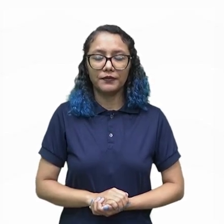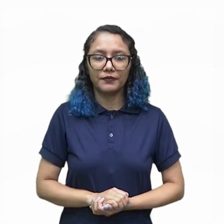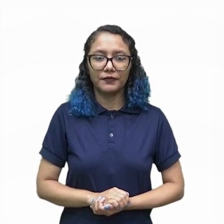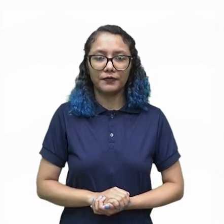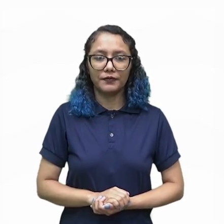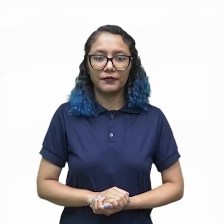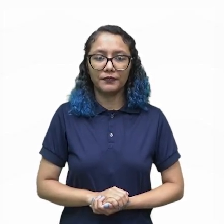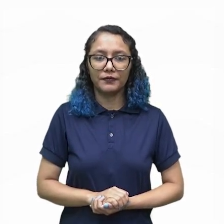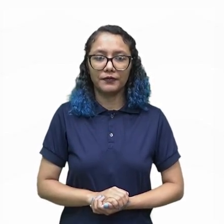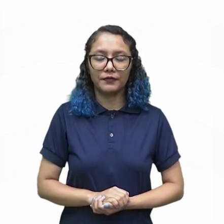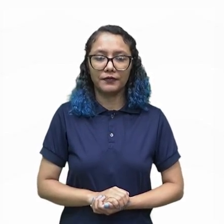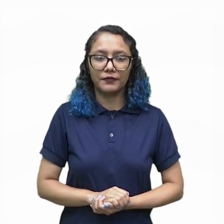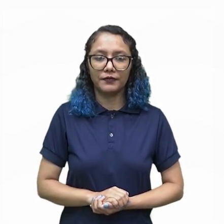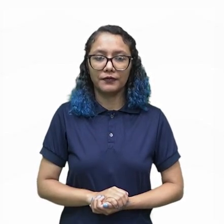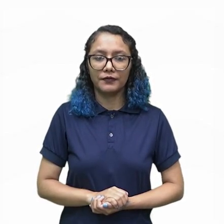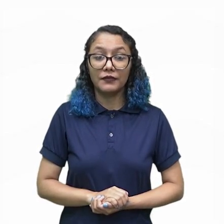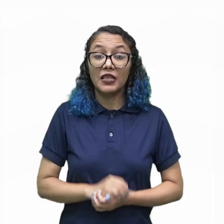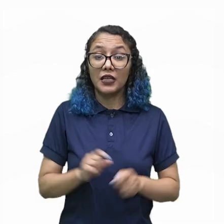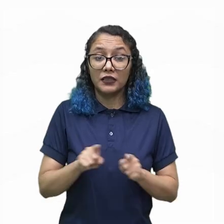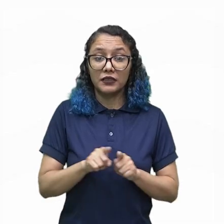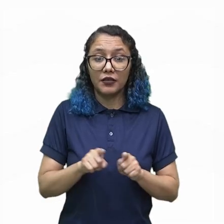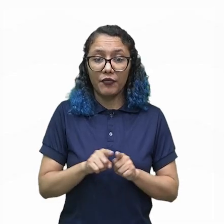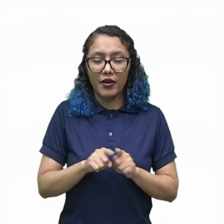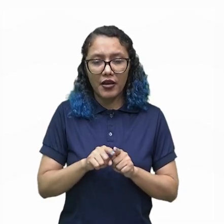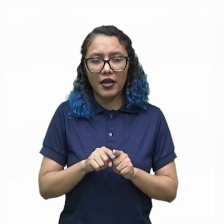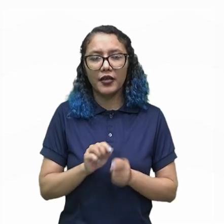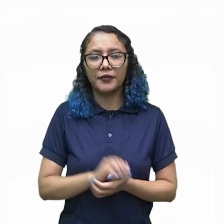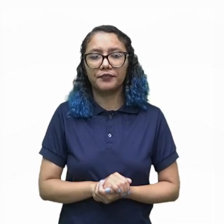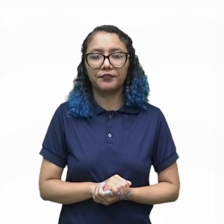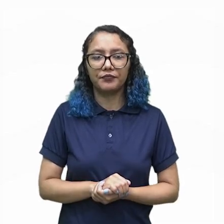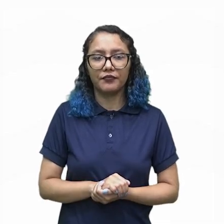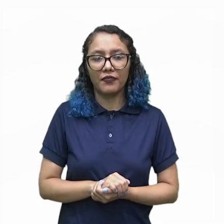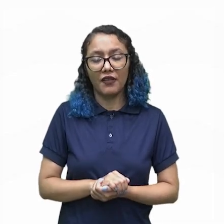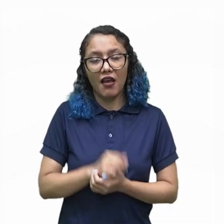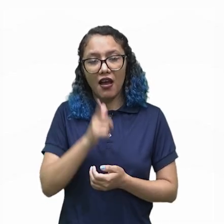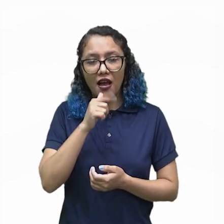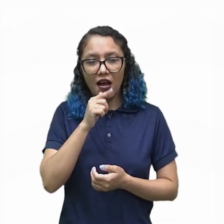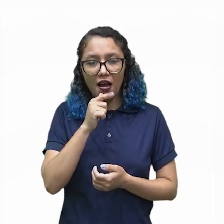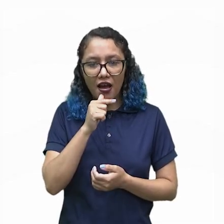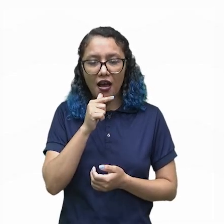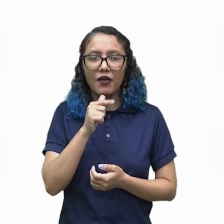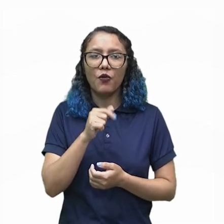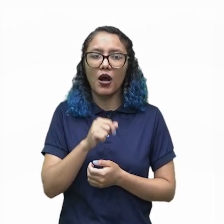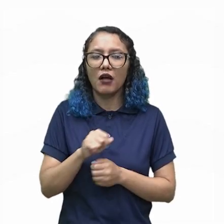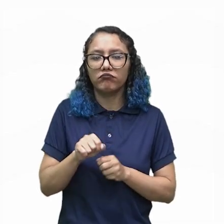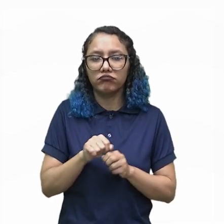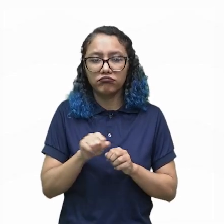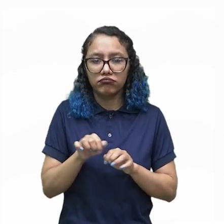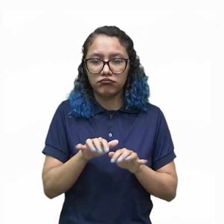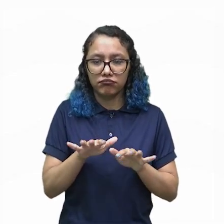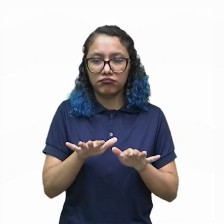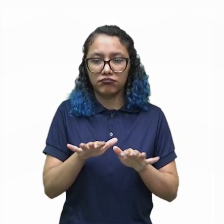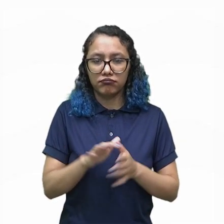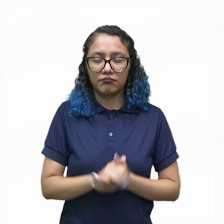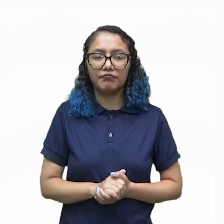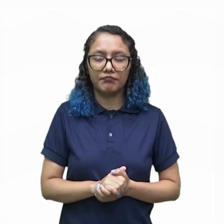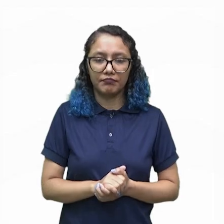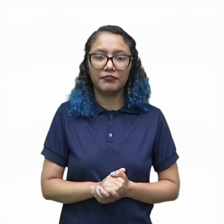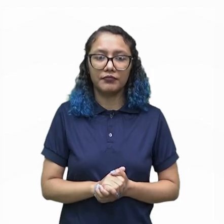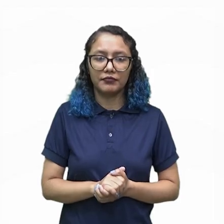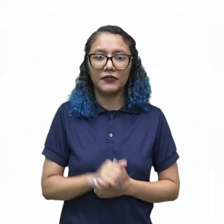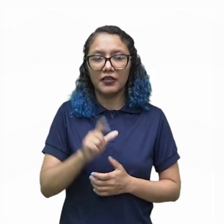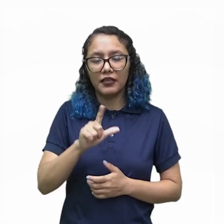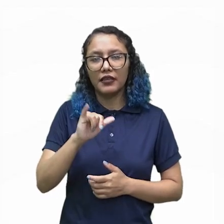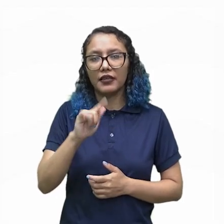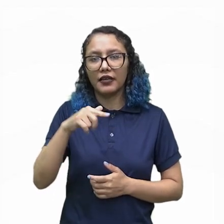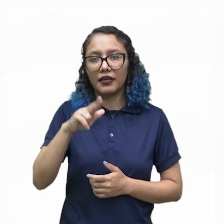Temos ainda, né, a liquefação ou condensação da água, tá? Que é um processo físico,